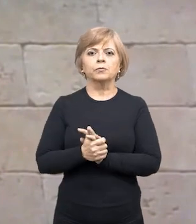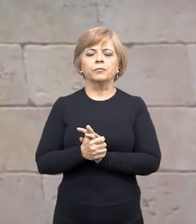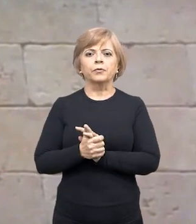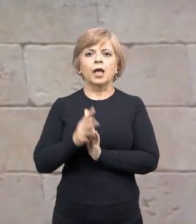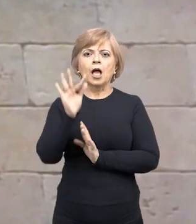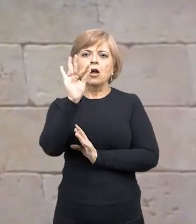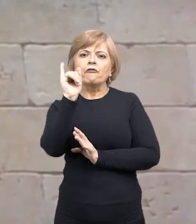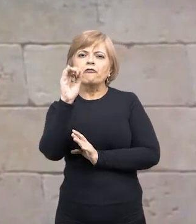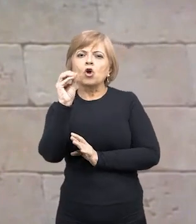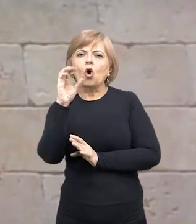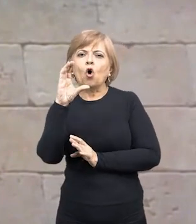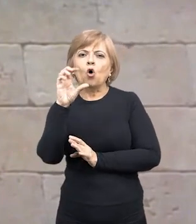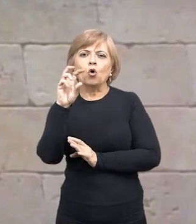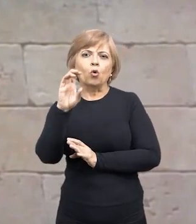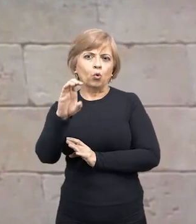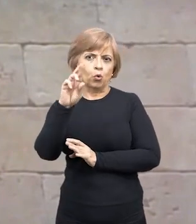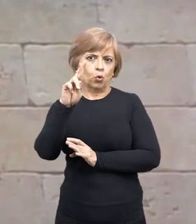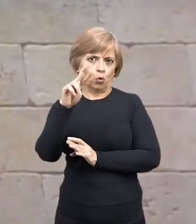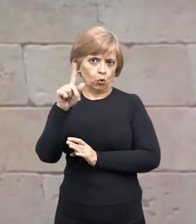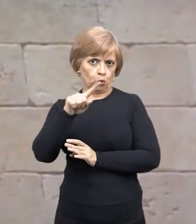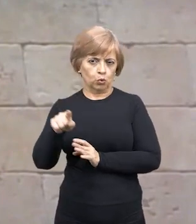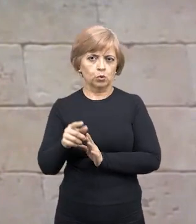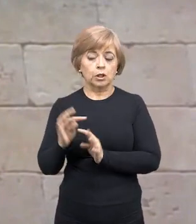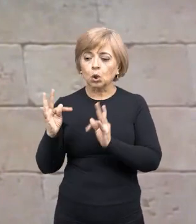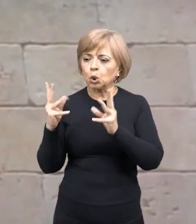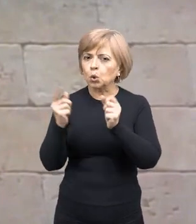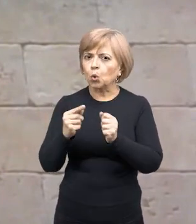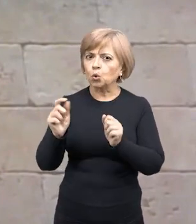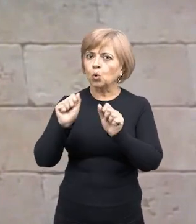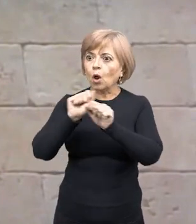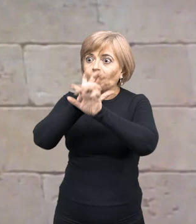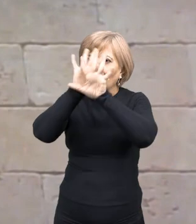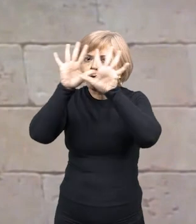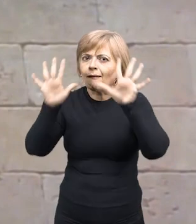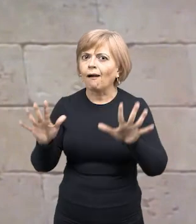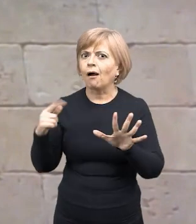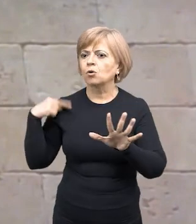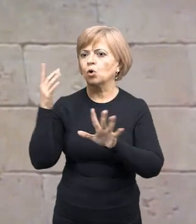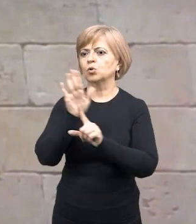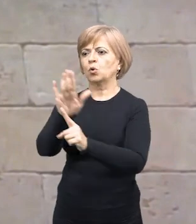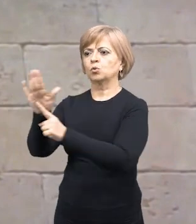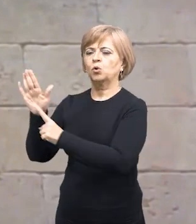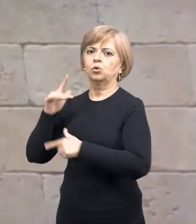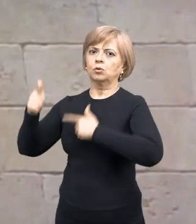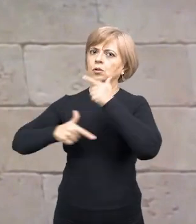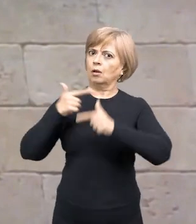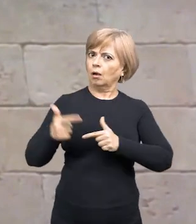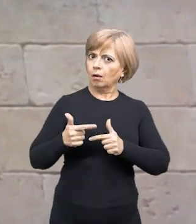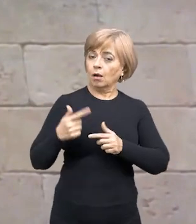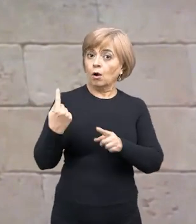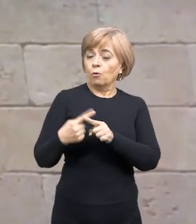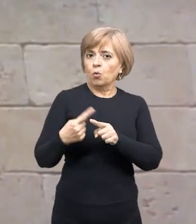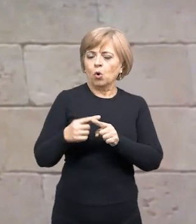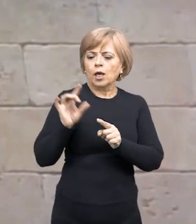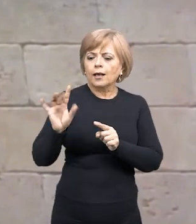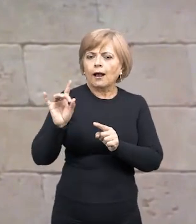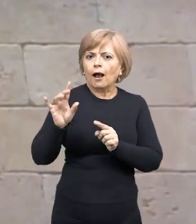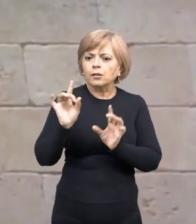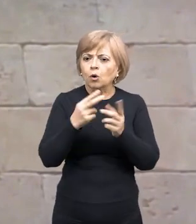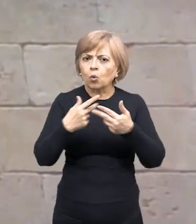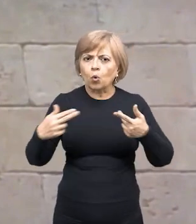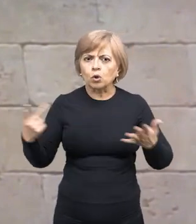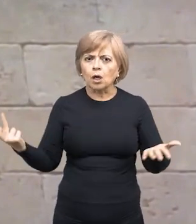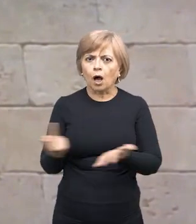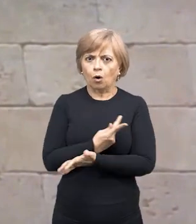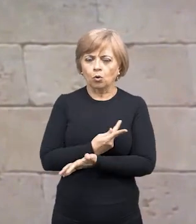todos os órgãos, nós expedimos ofícios dando total transparência do nosso trabalho, ressaltando que cada peça nova que é elaborada